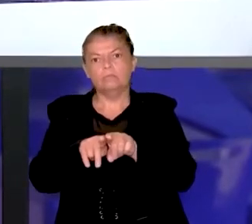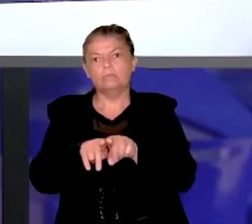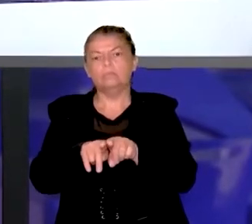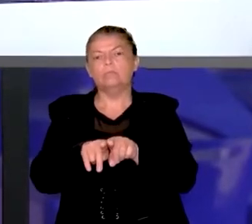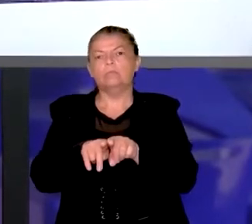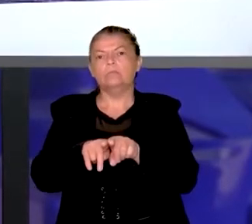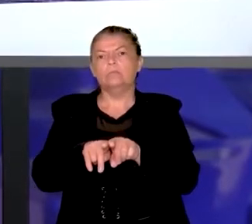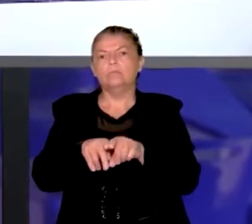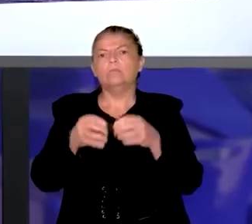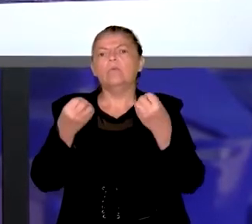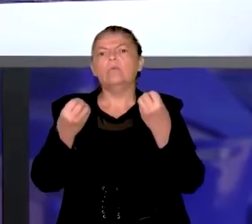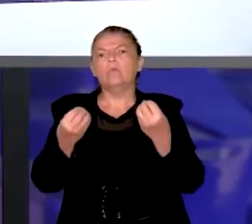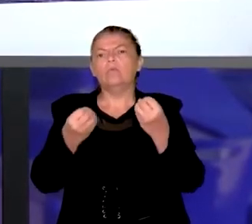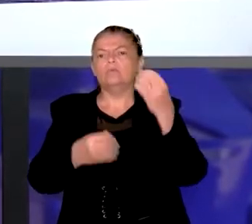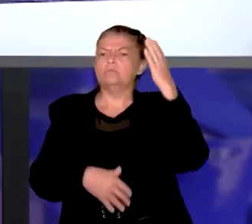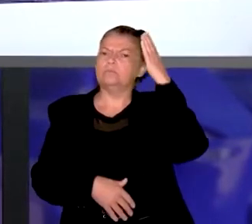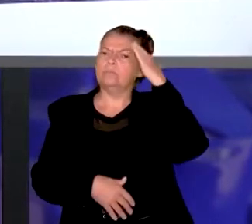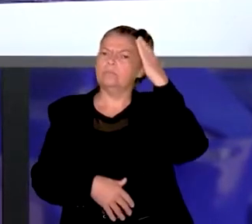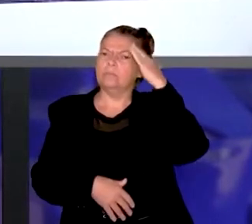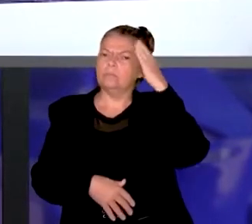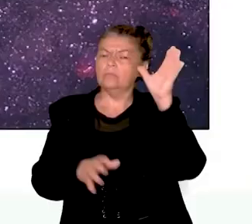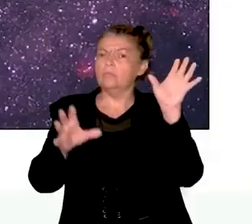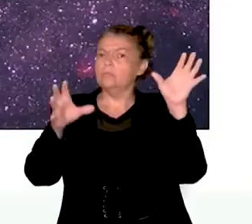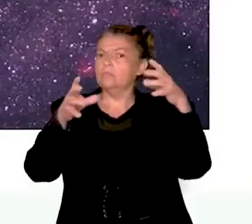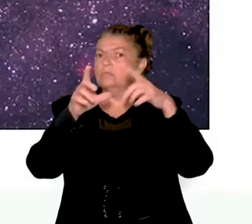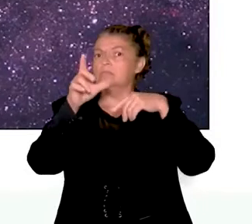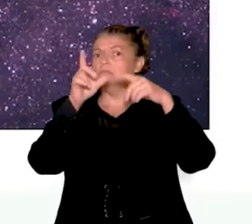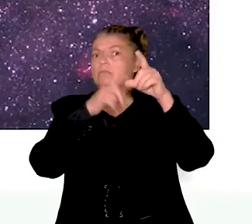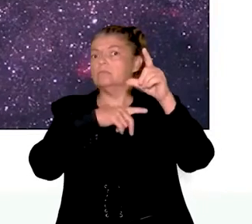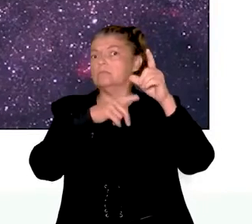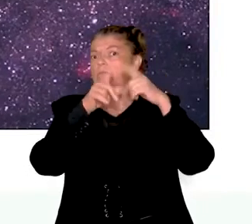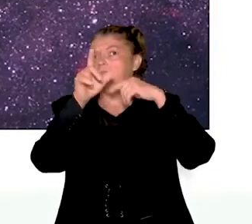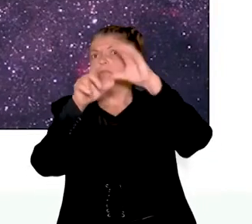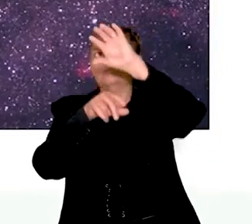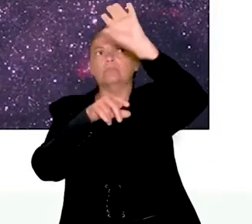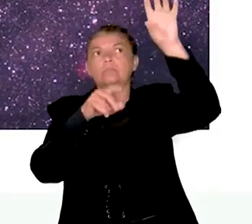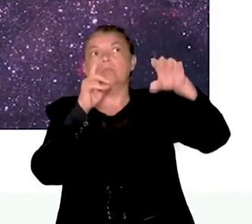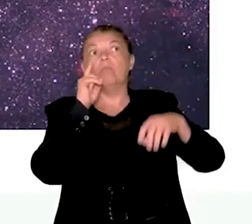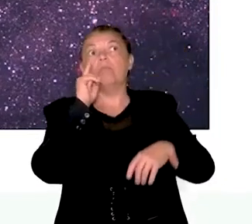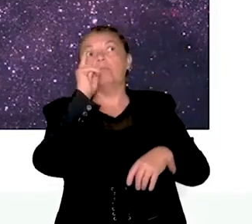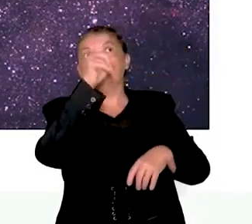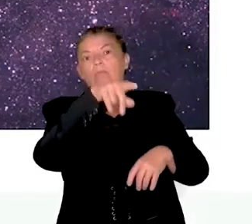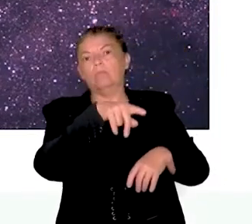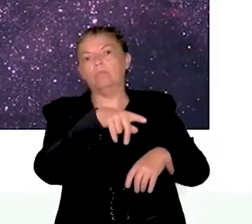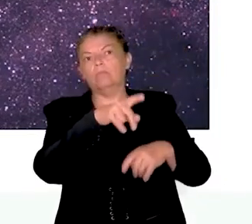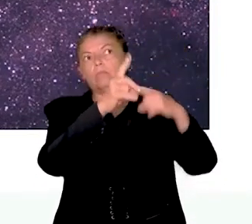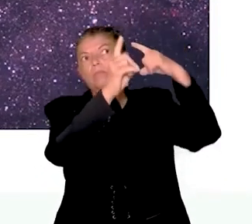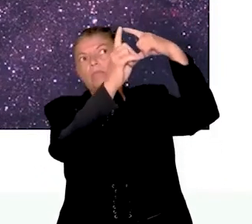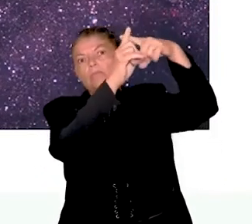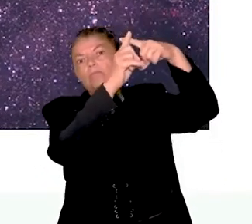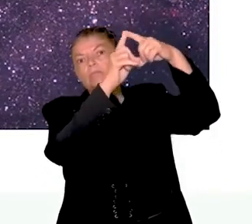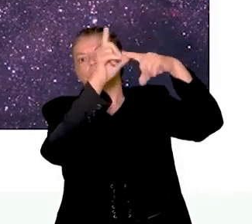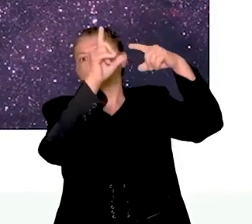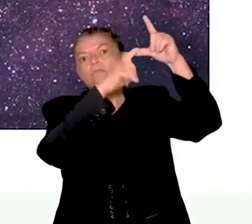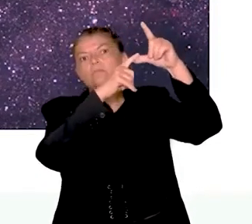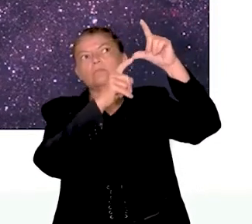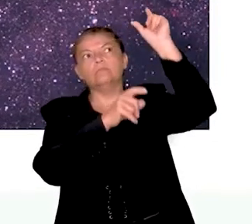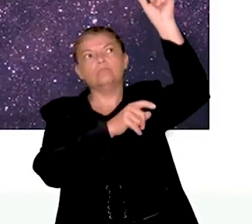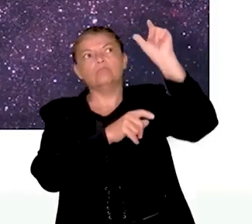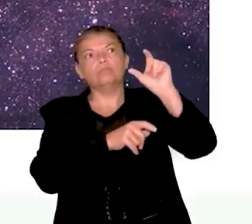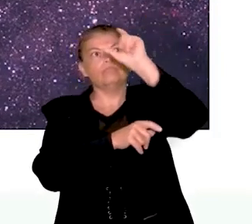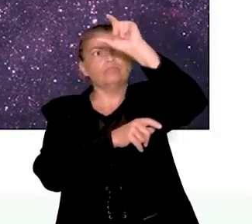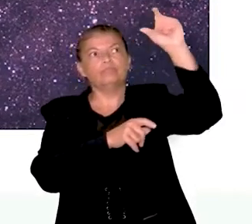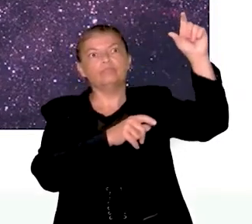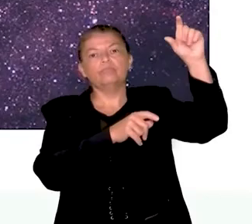sul, ele coincide com a constelação do Cruzeiro do Sul, que é em forma de cruz, e é utilizada até hoje por povos indígenas e alguns